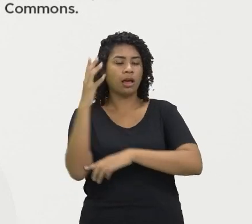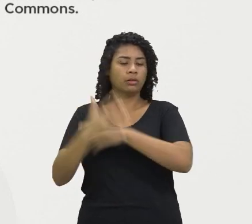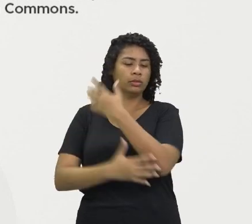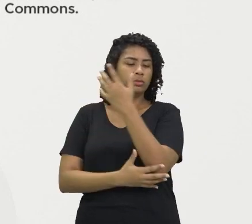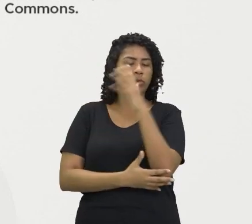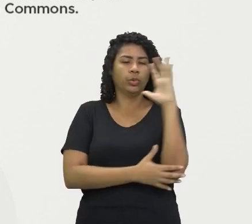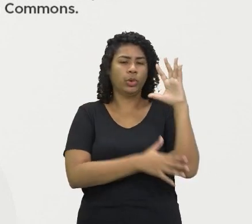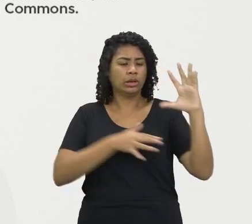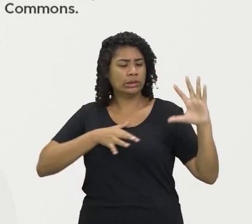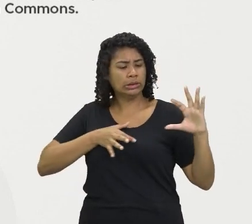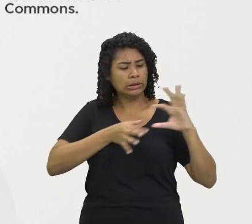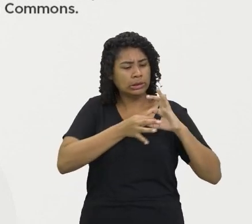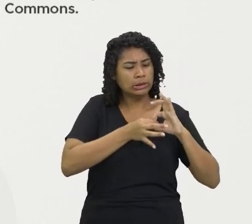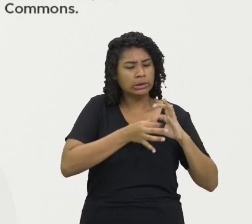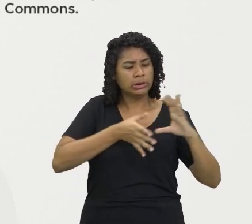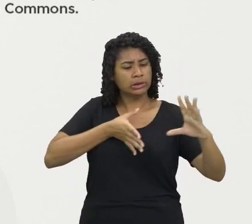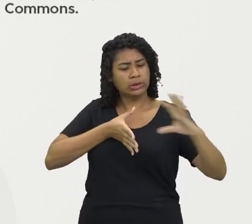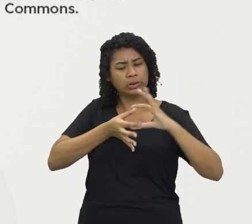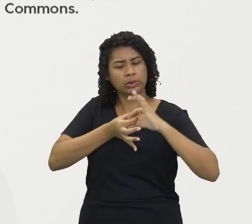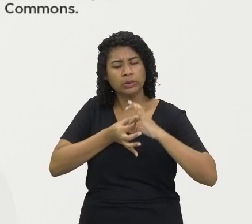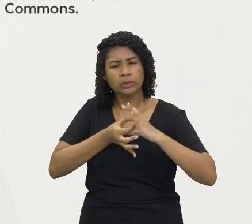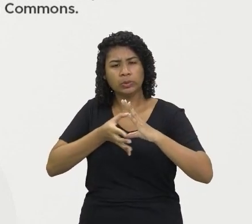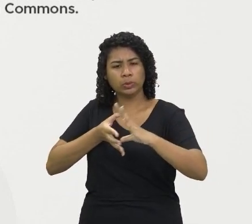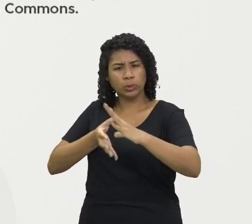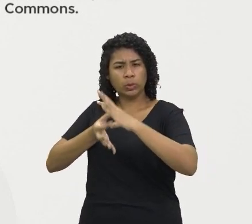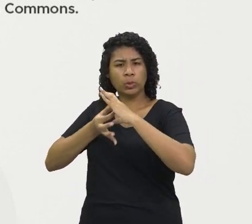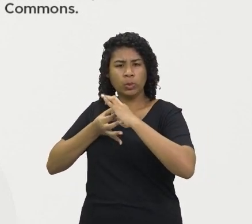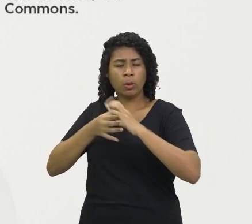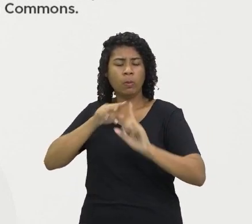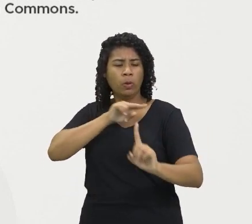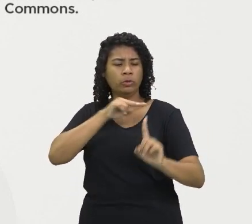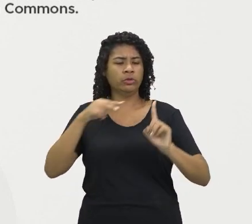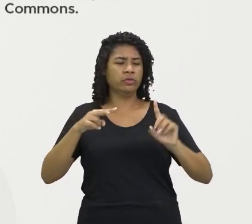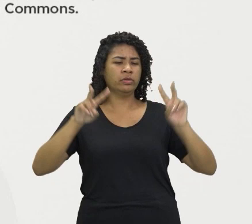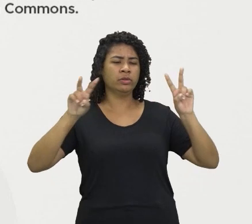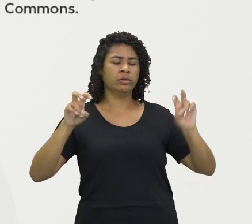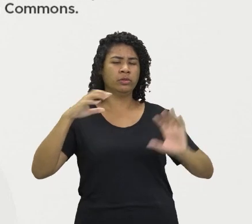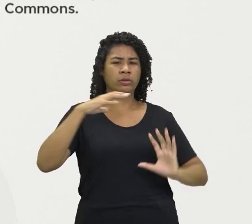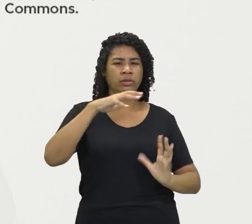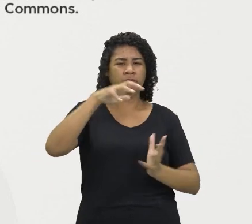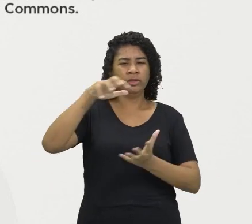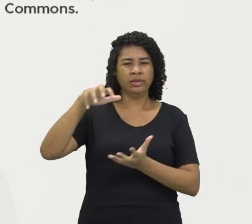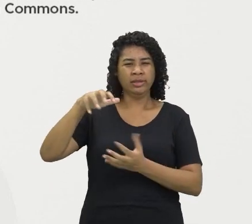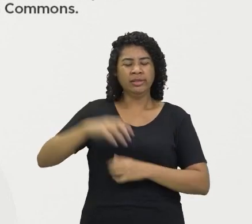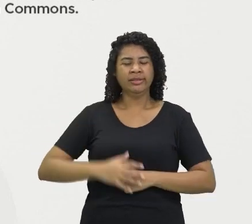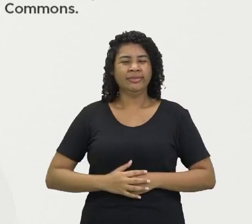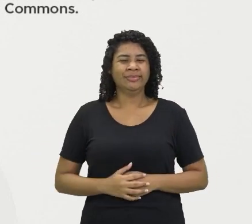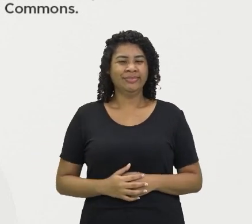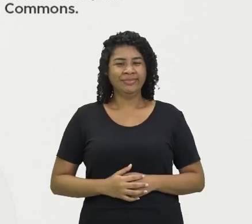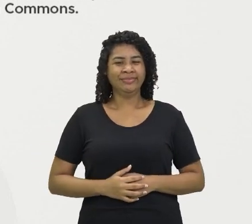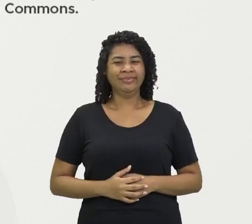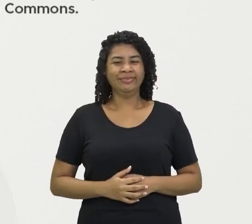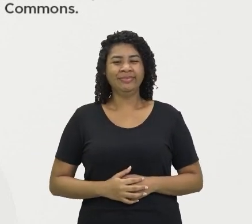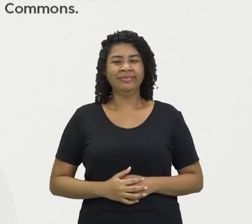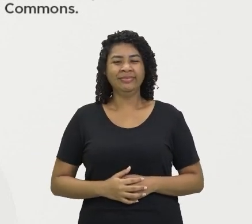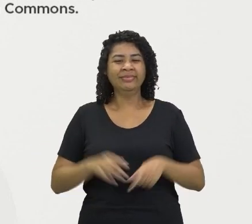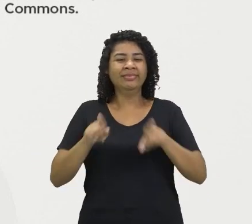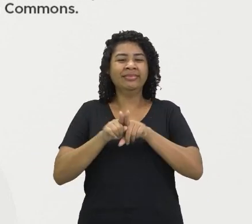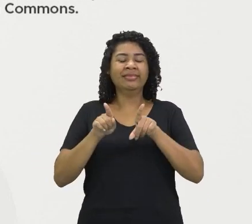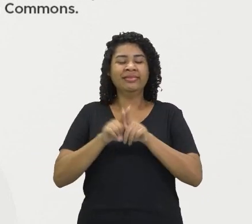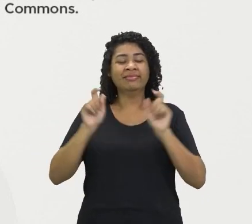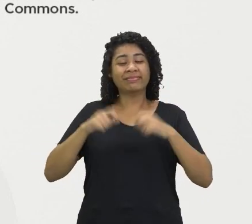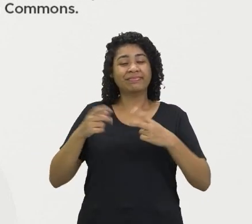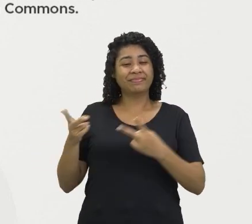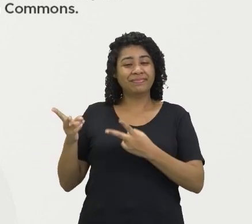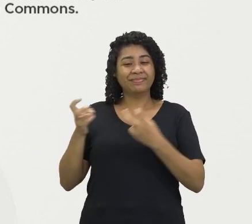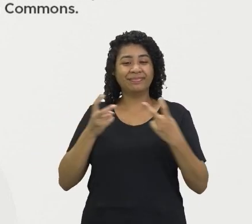dos mundos, da maneira como as pessoas veem o mundo, nós podemos também perceber que essa